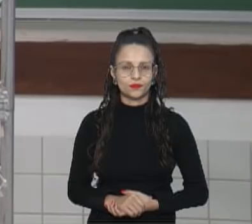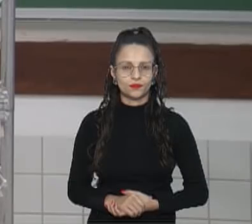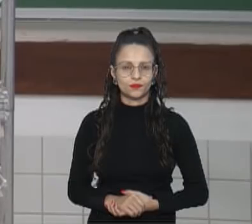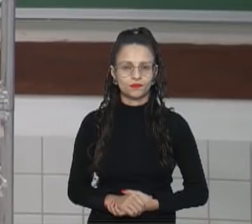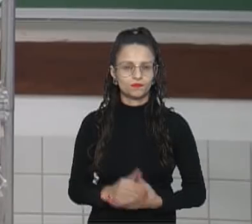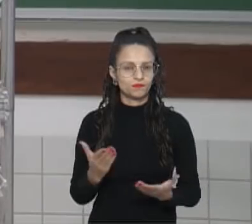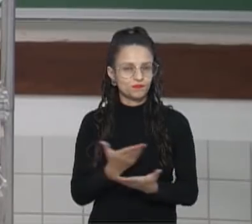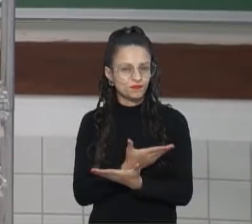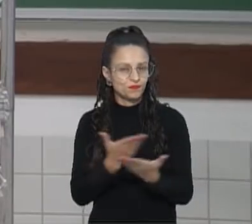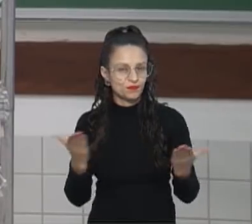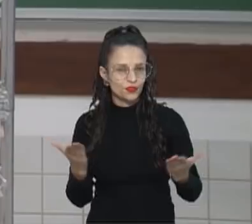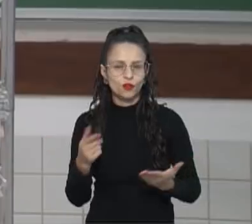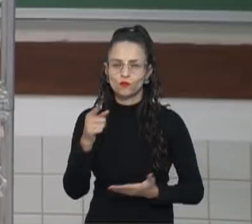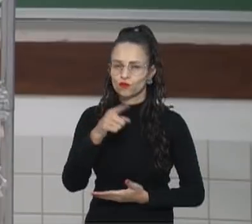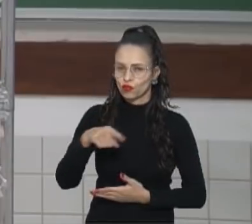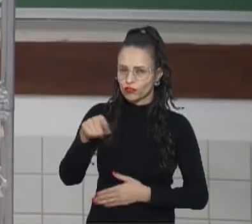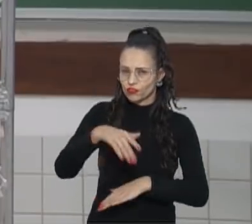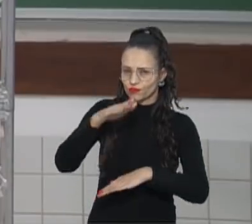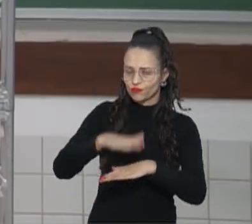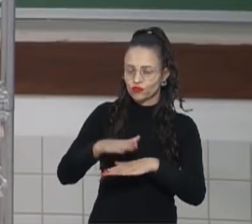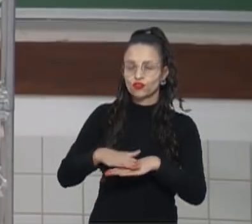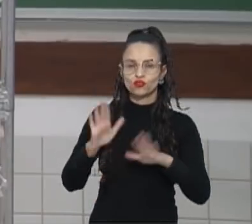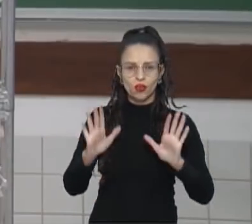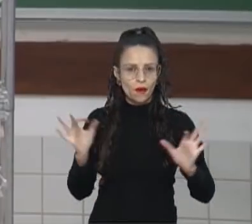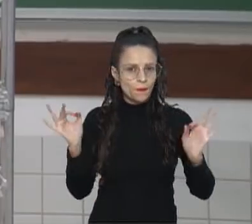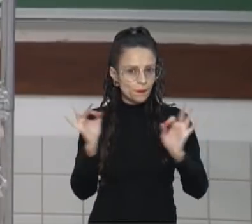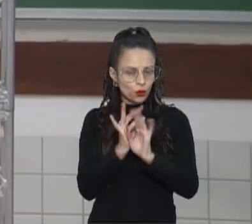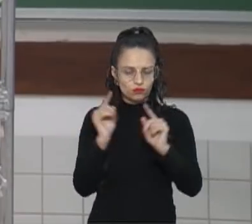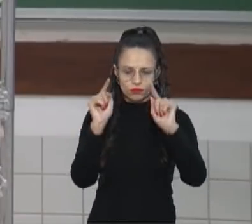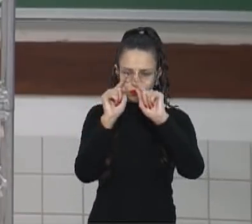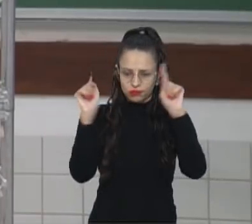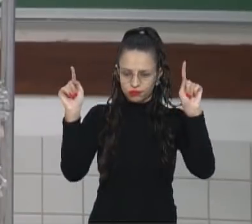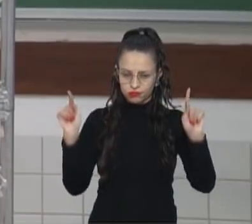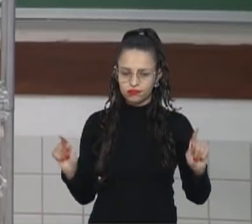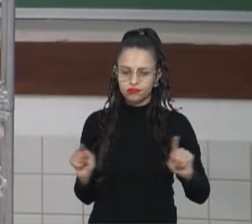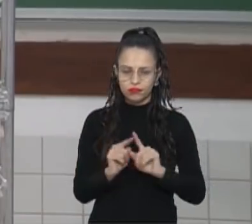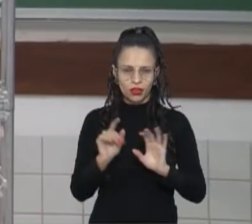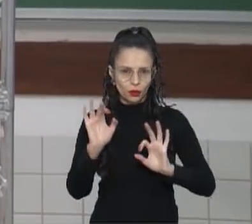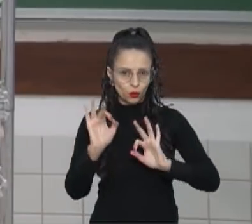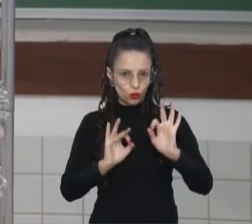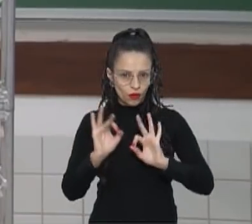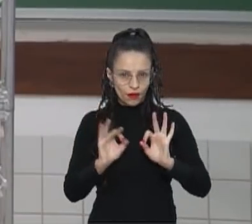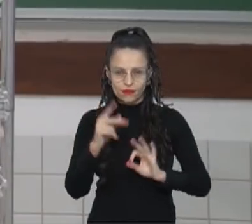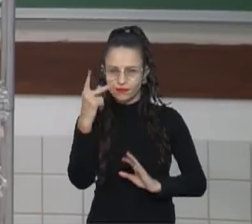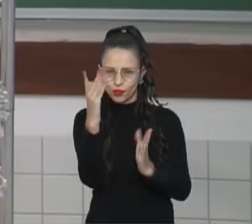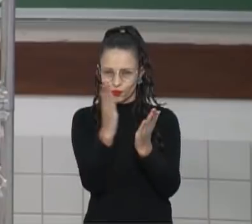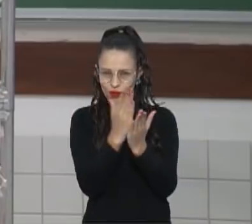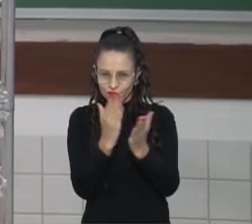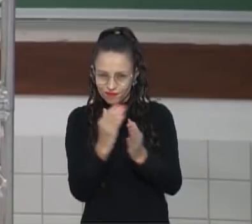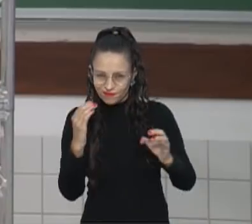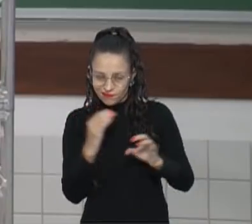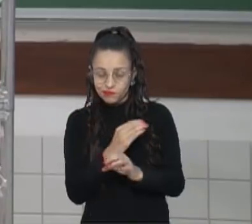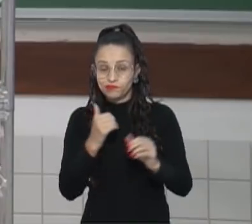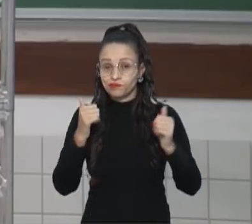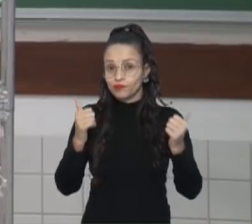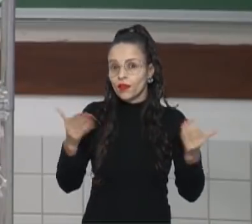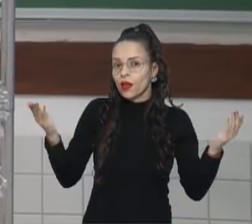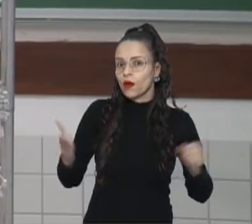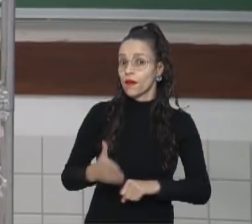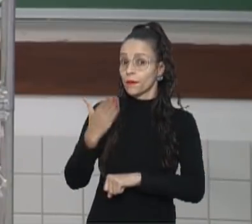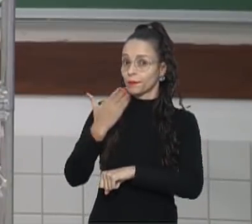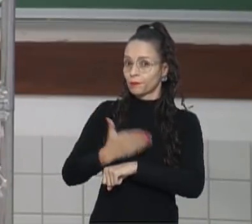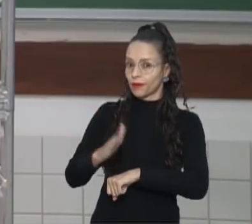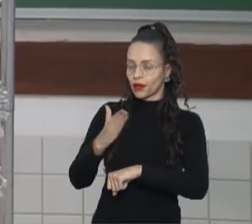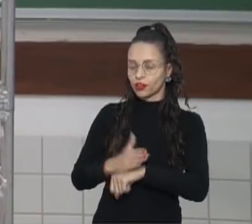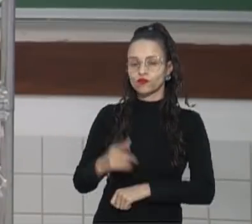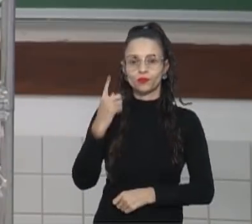Então, meus caros, já que vocês montaram a tabela, o seu caderno está completinho, agora nós vamos para a parte prática. Começando aqui, ó, a primeira substância